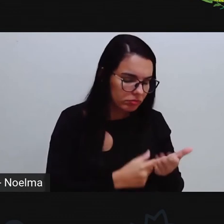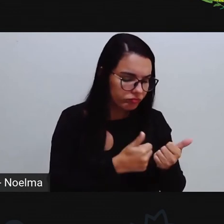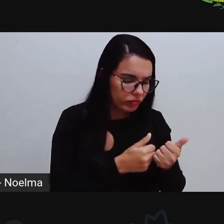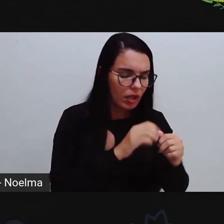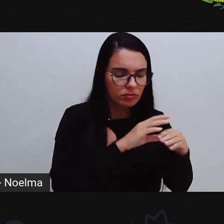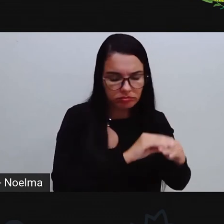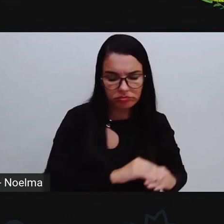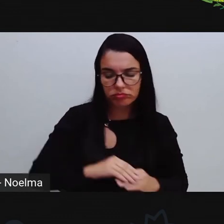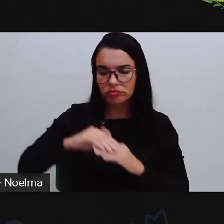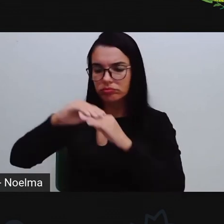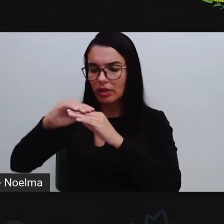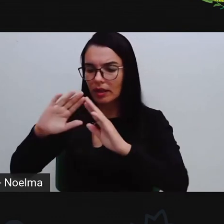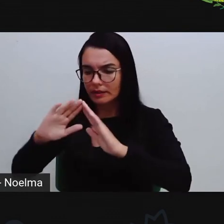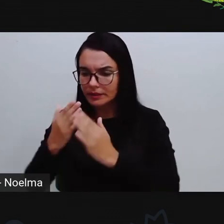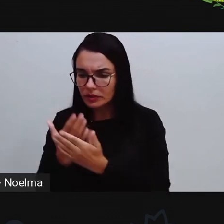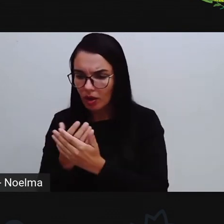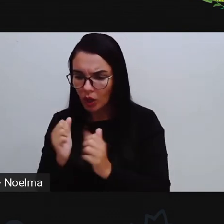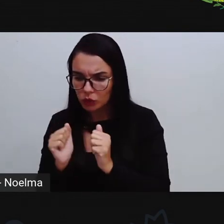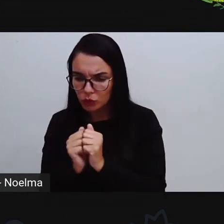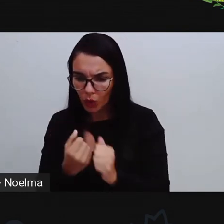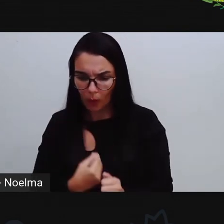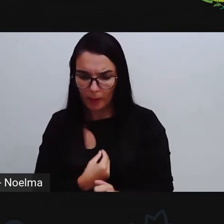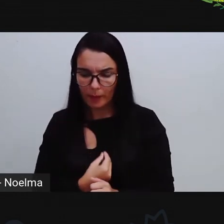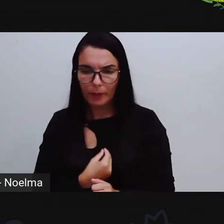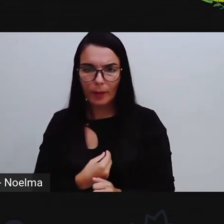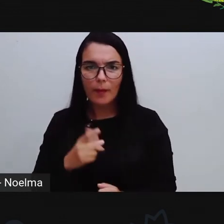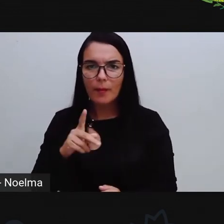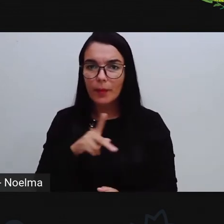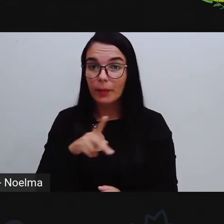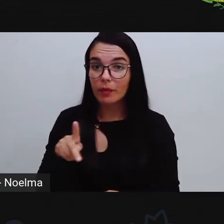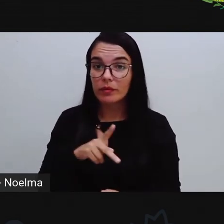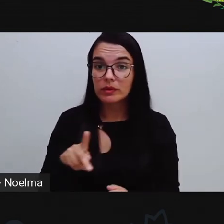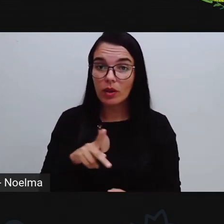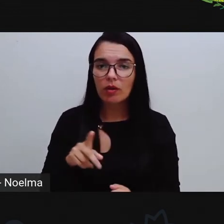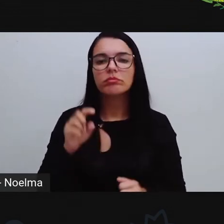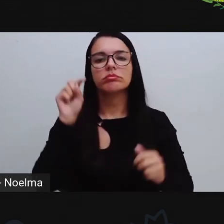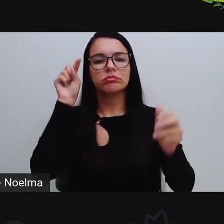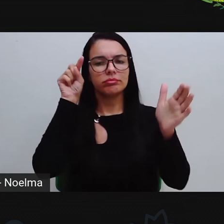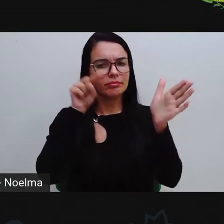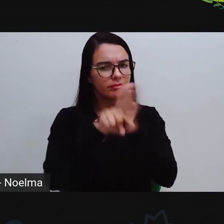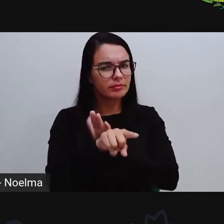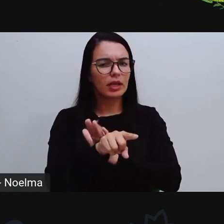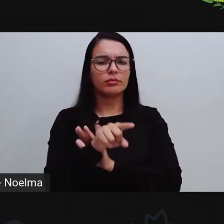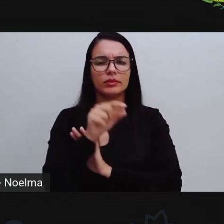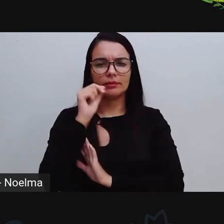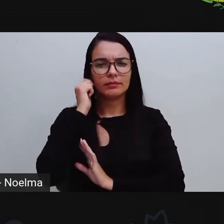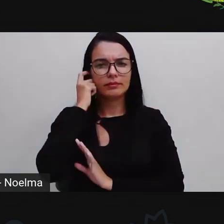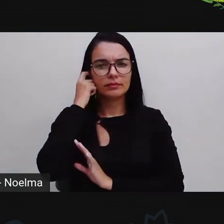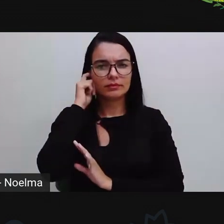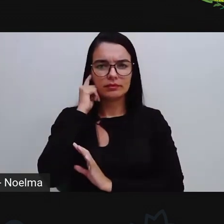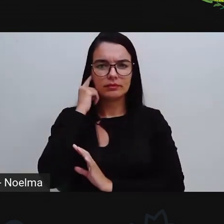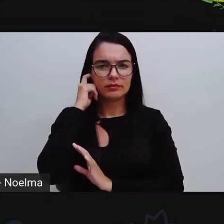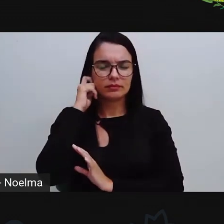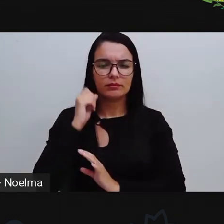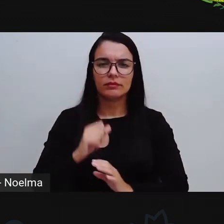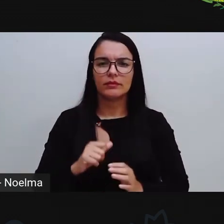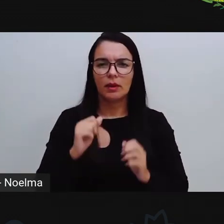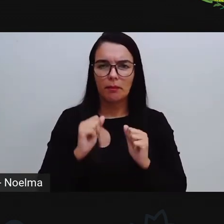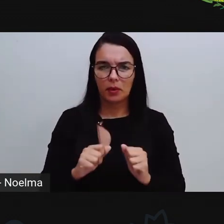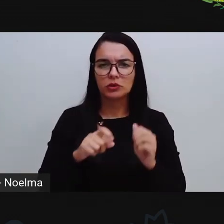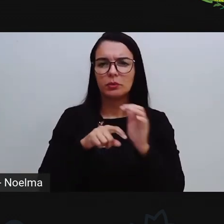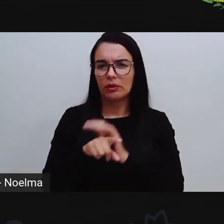então no caderno de vocês e quando vocês estiverem no momento presencial o seu professor com a sua professora vocês podem estar tirando